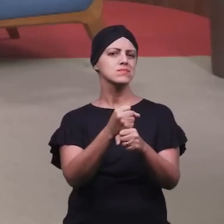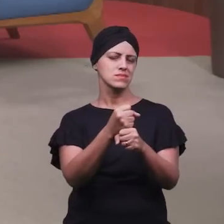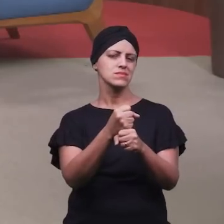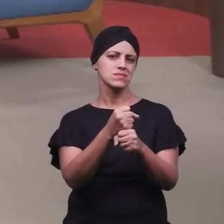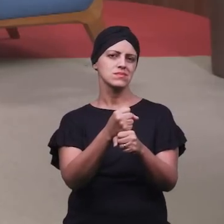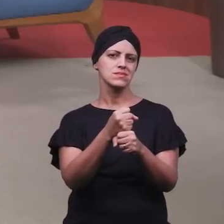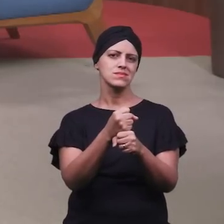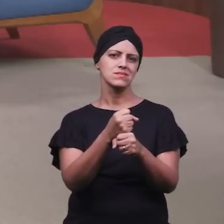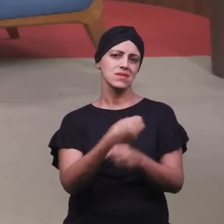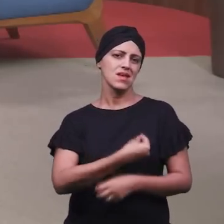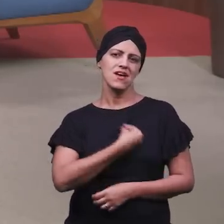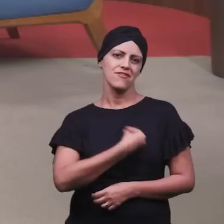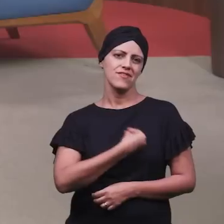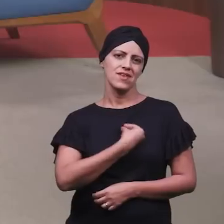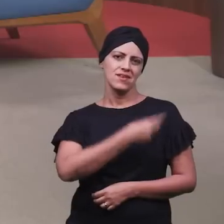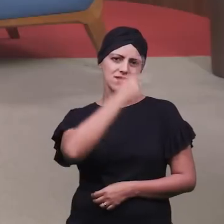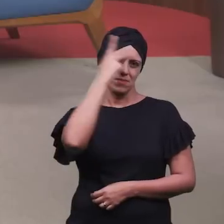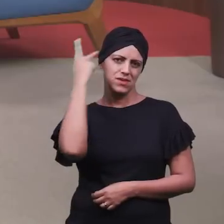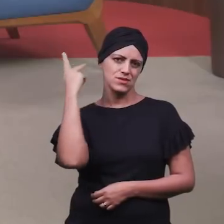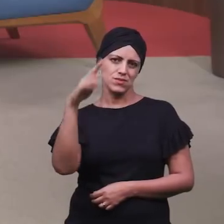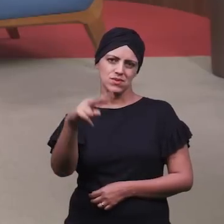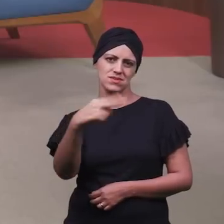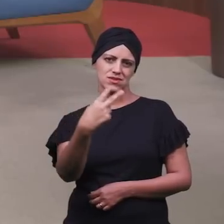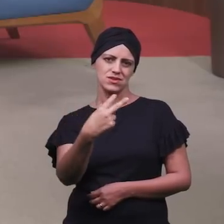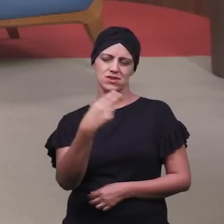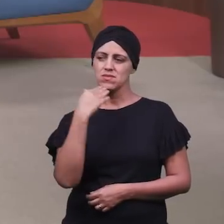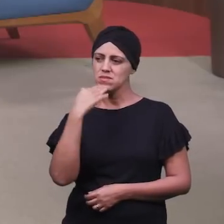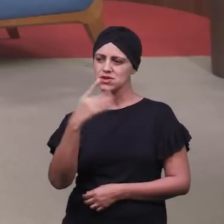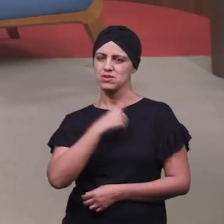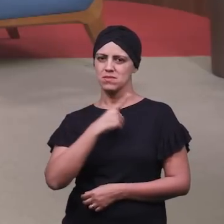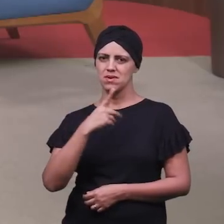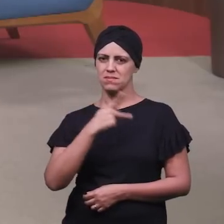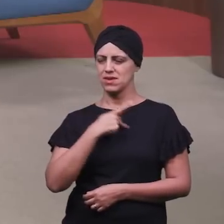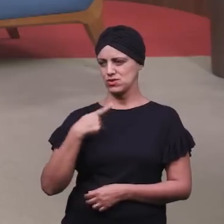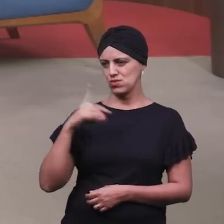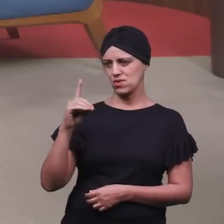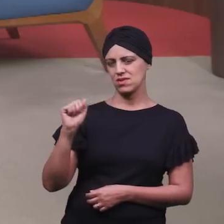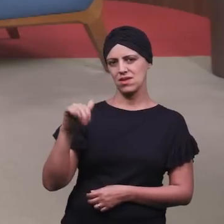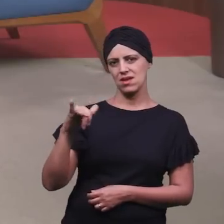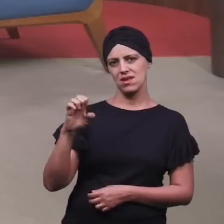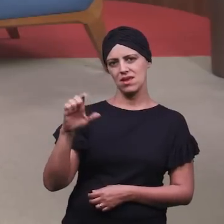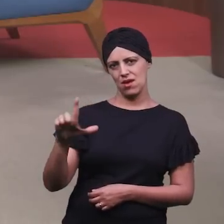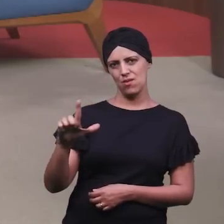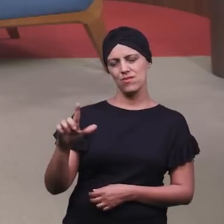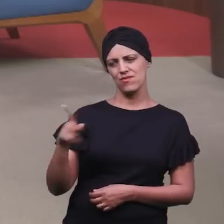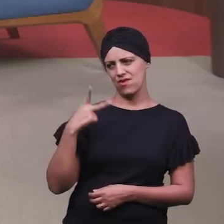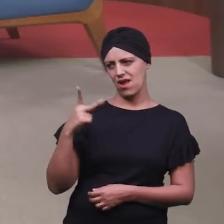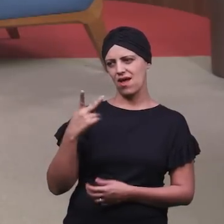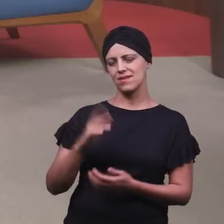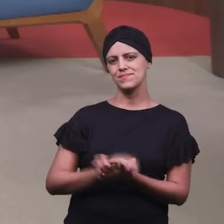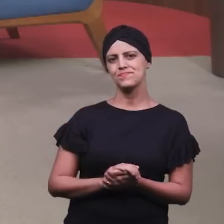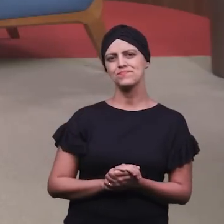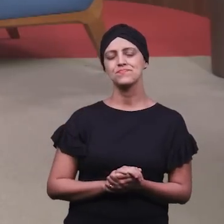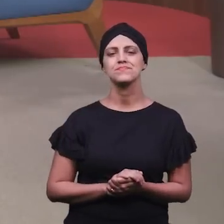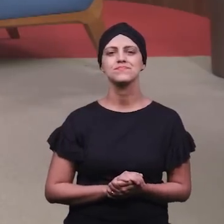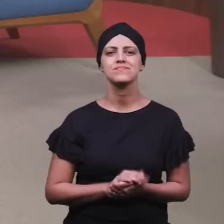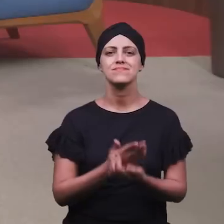nós abordamos aqui para a vida dos irmãos que estão nos assistindo. Eu vou pedir ao pastor Daniel para trazer essa palavra.